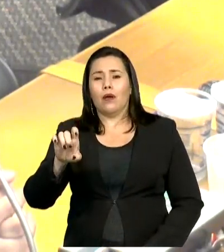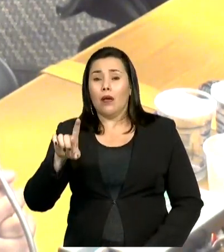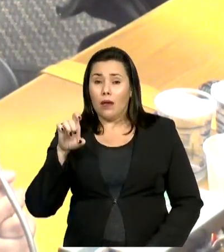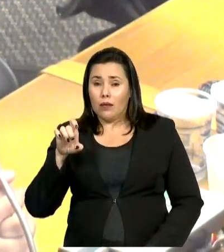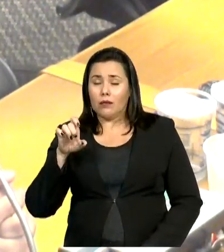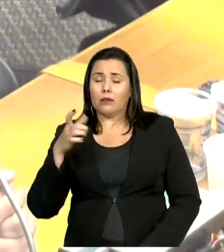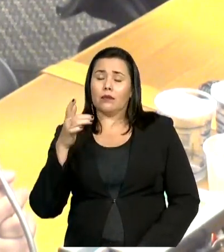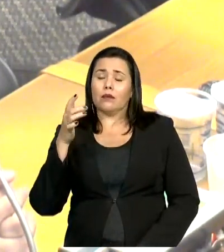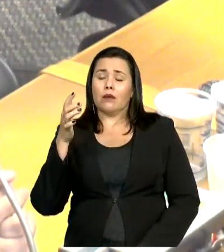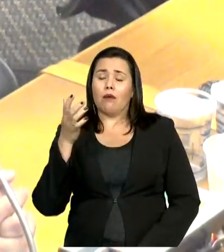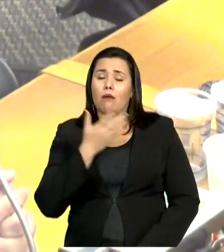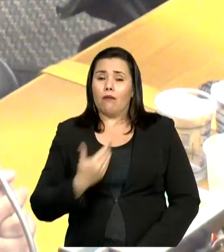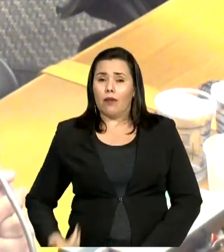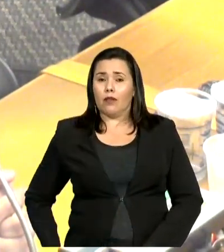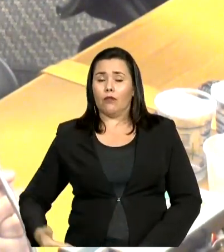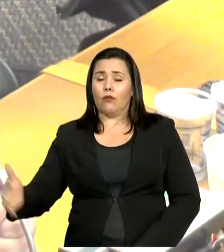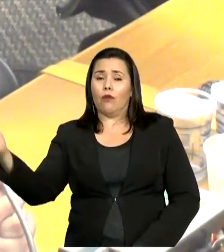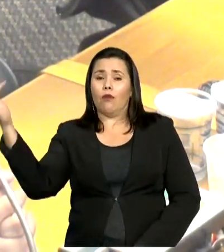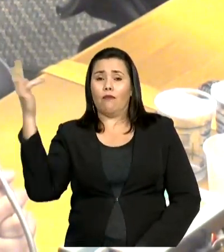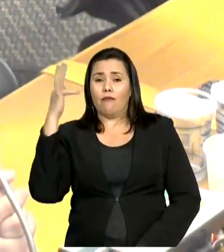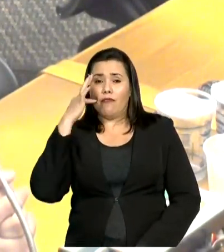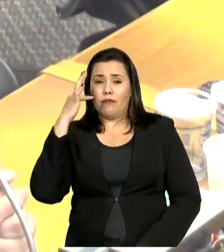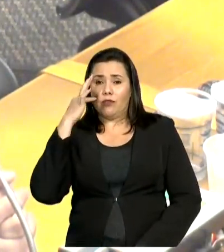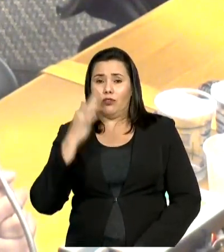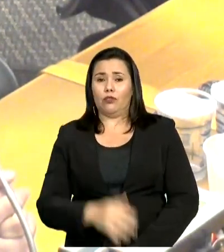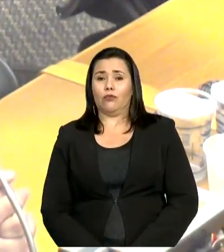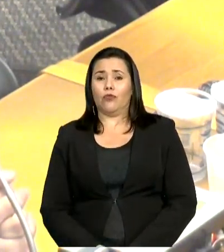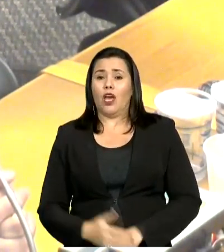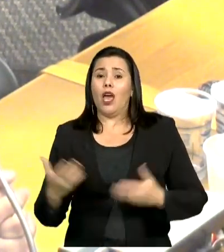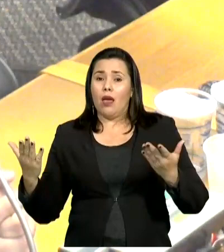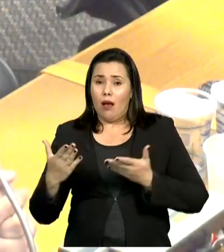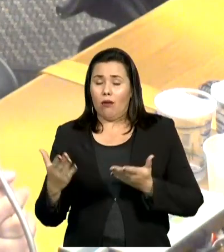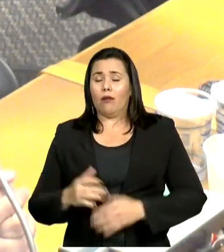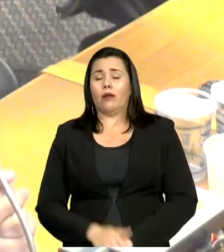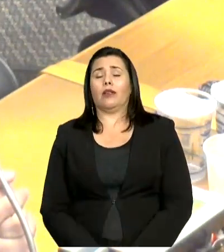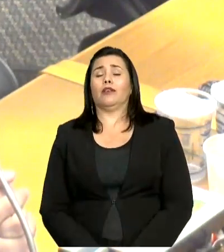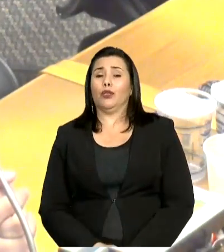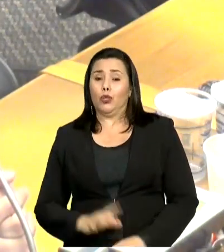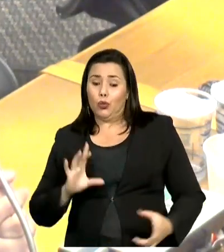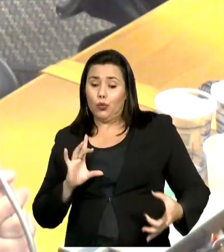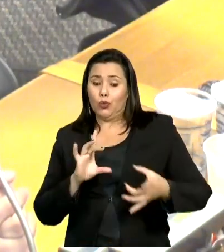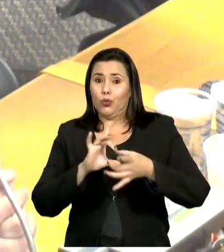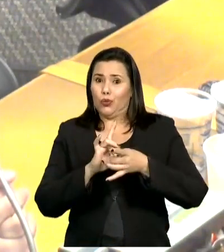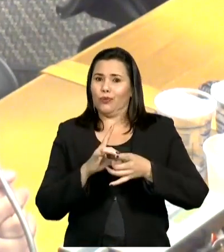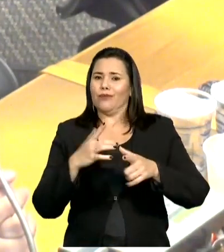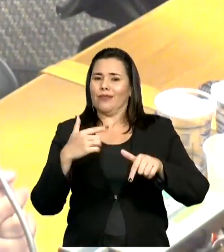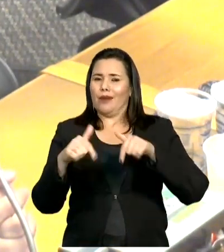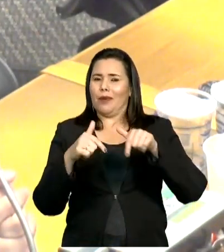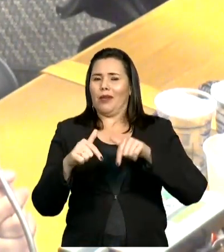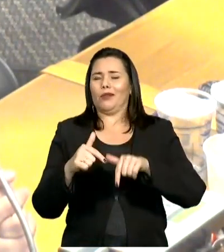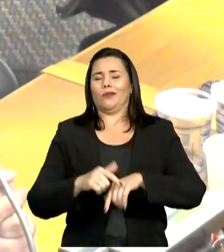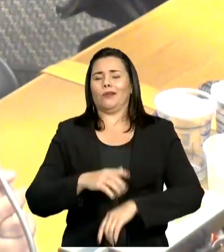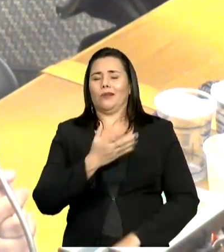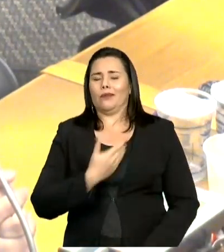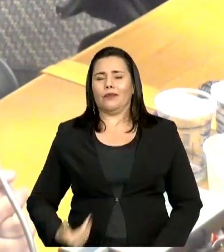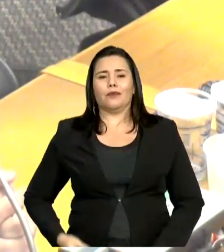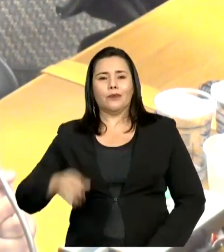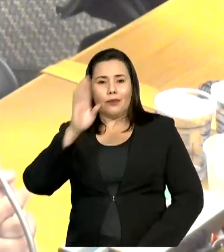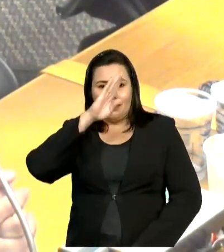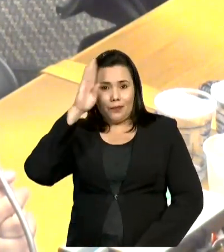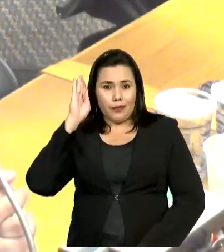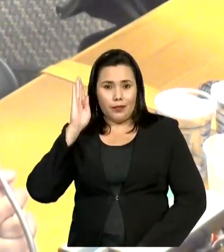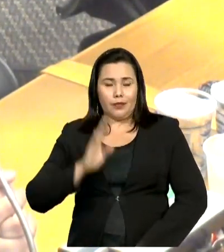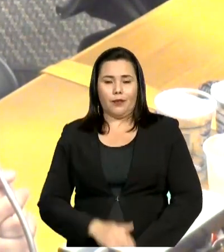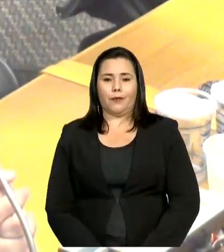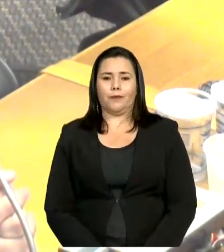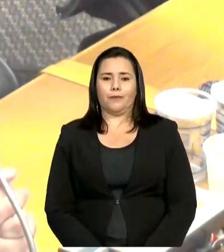sob a liderança do governador Carlos Brandão. Nós tivemos recentemente em Serrano a inauguração de uma